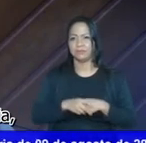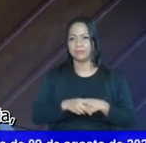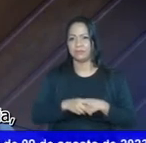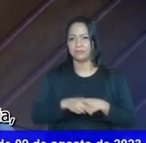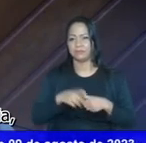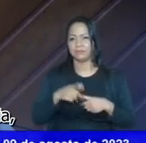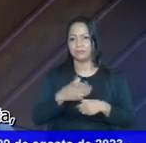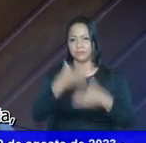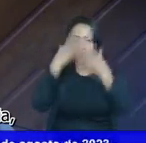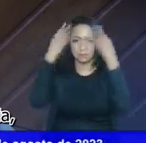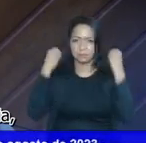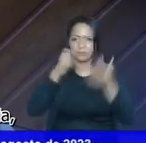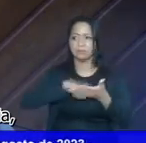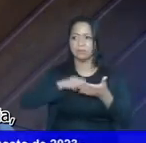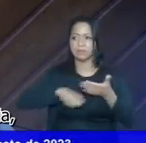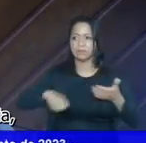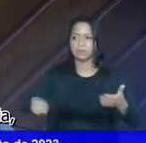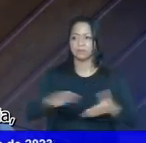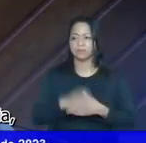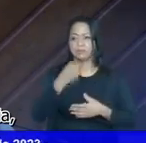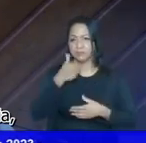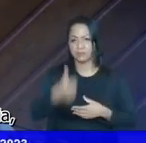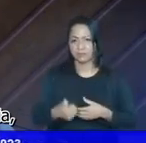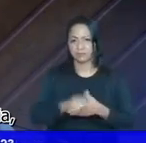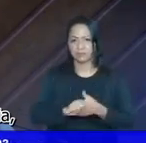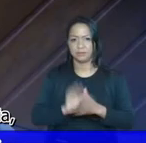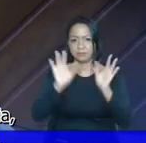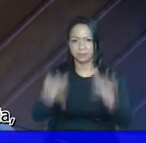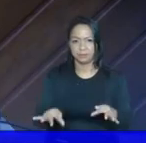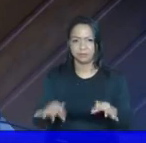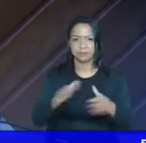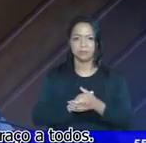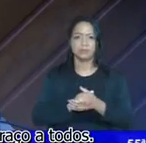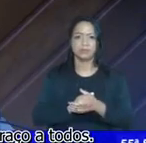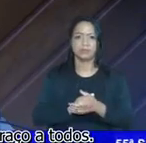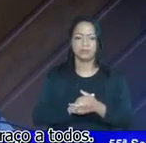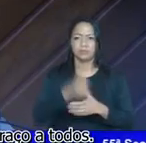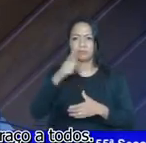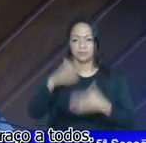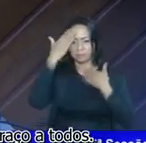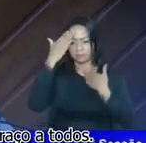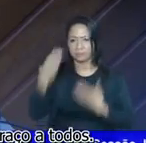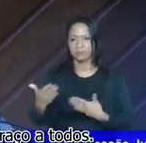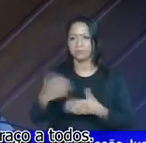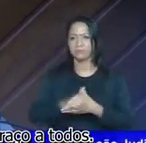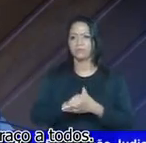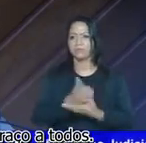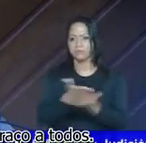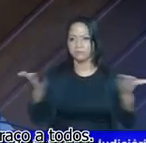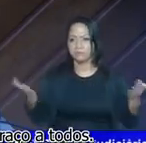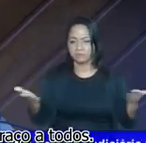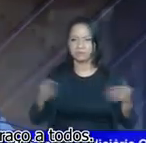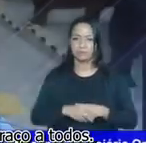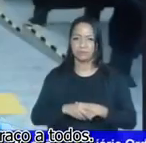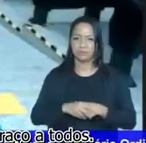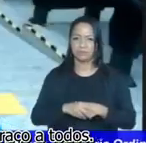Não esqueçam os colegas de assinar a frequência, tá bom? Então, declaro encerrada essa sessão, mais uma vez agradecendo a presença de todos e